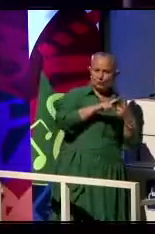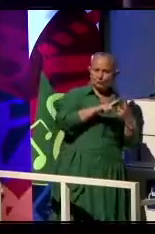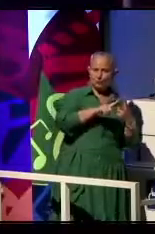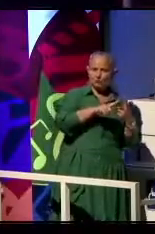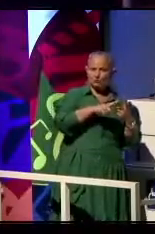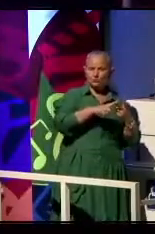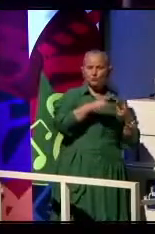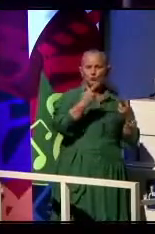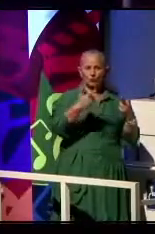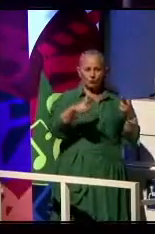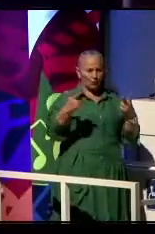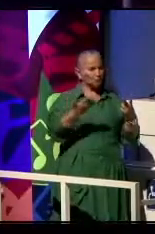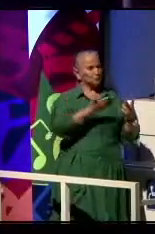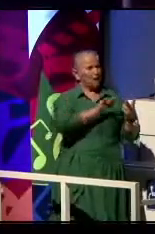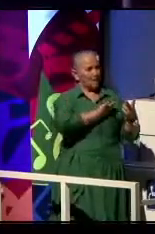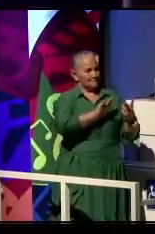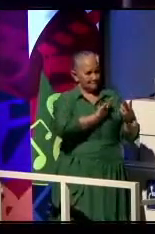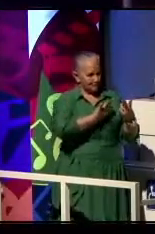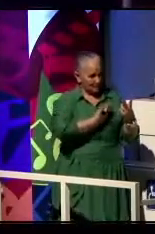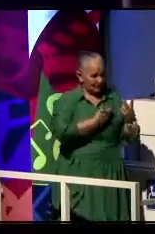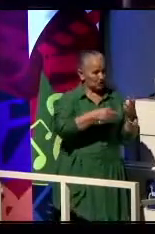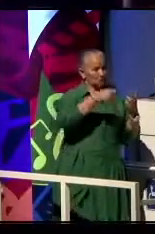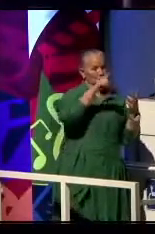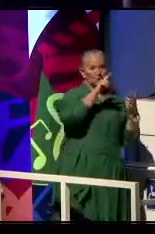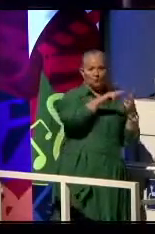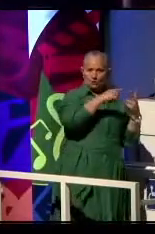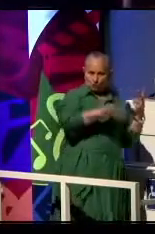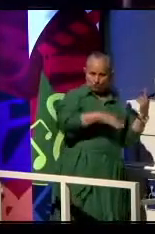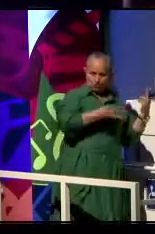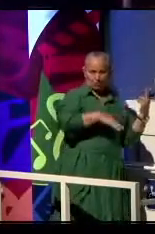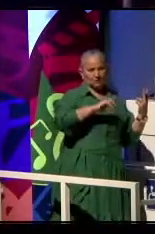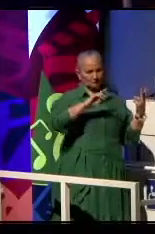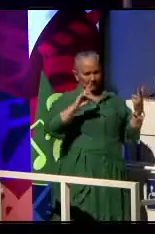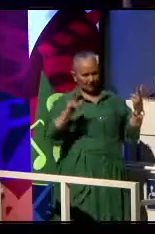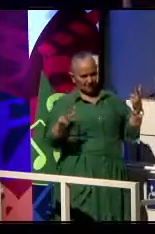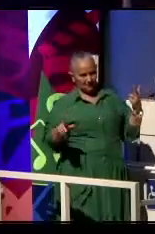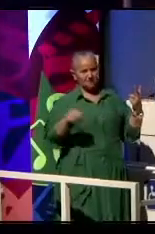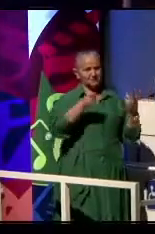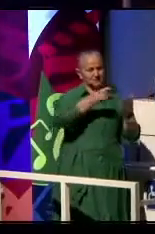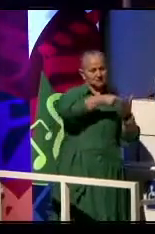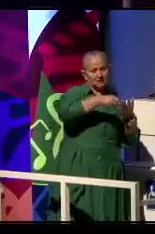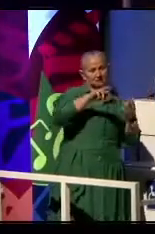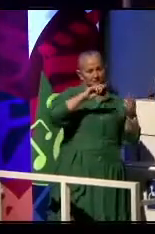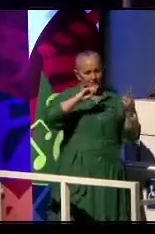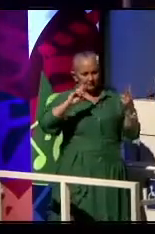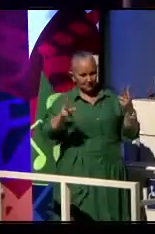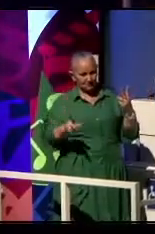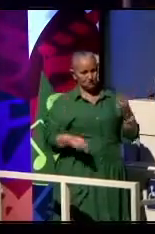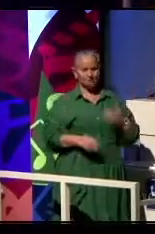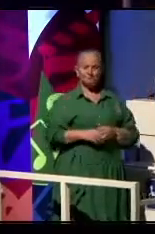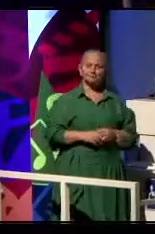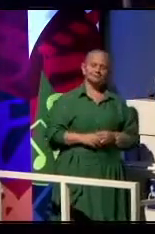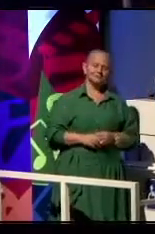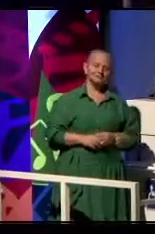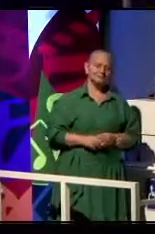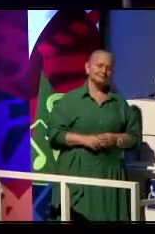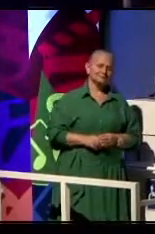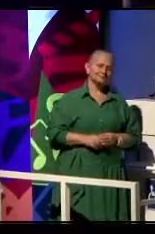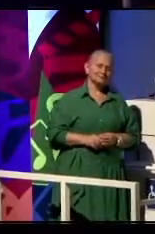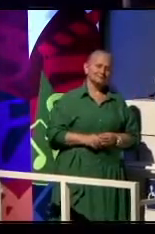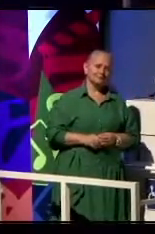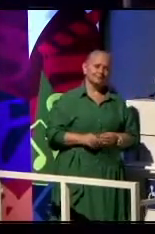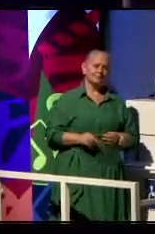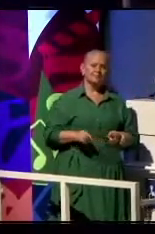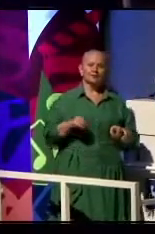diferente, canta de um jeito diferente e compõe de uma forma diferente. Pode passar, por favor?